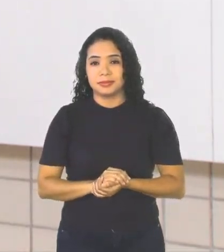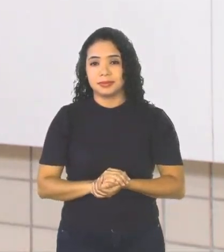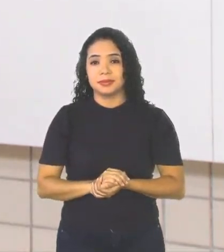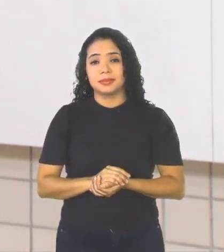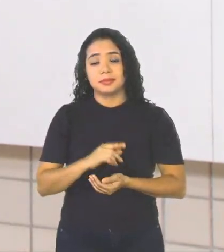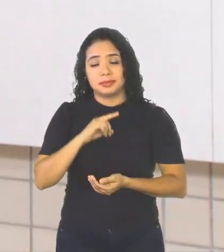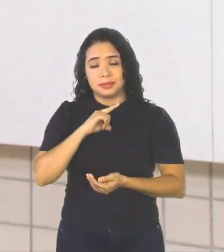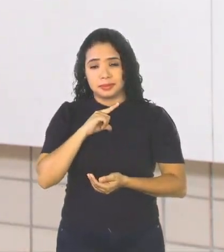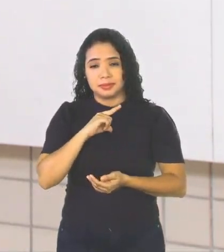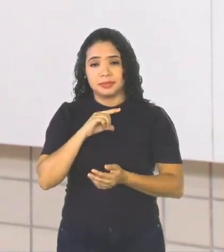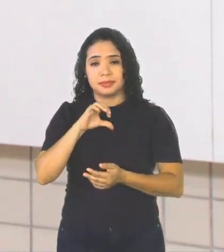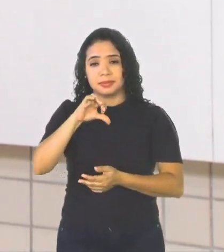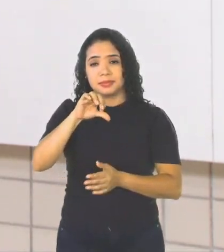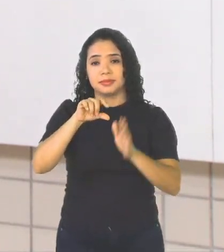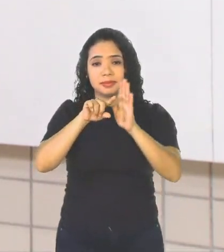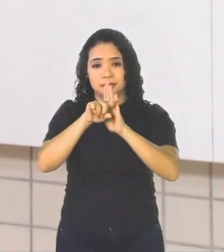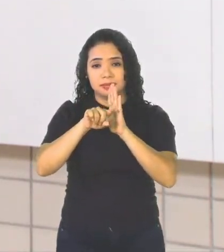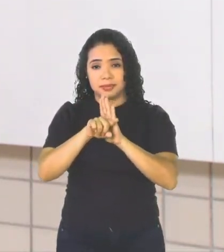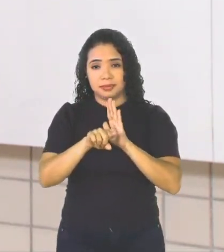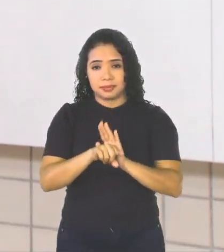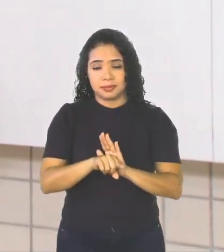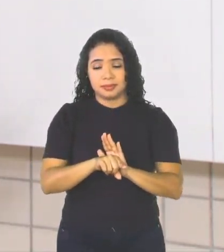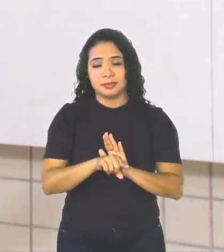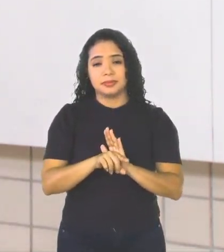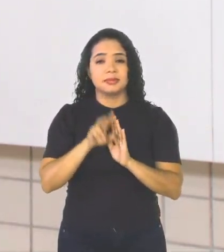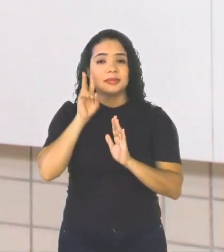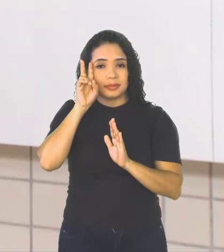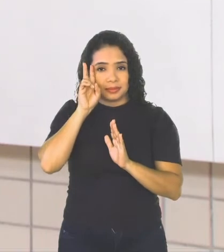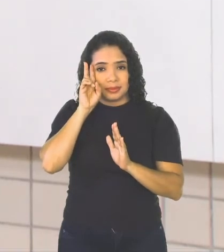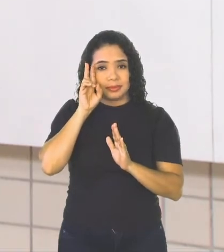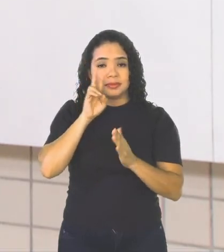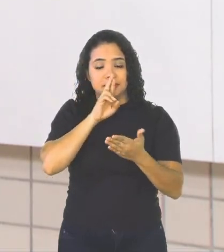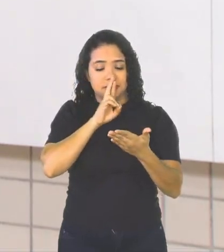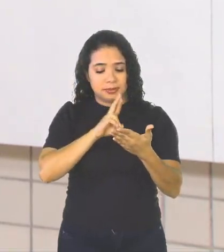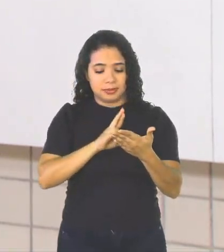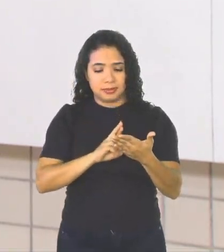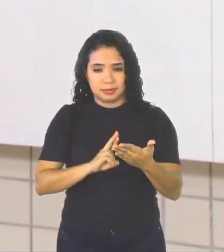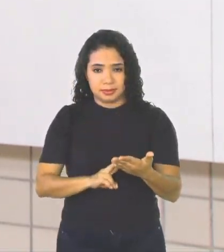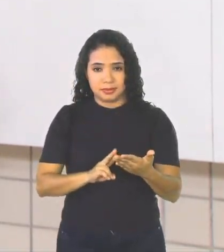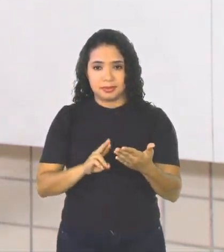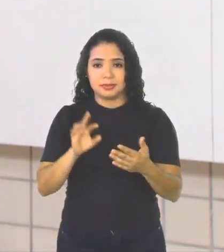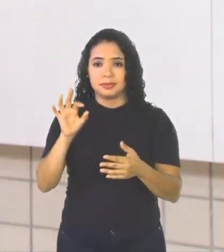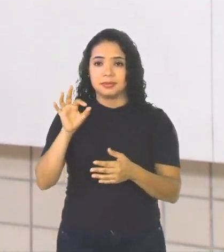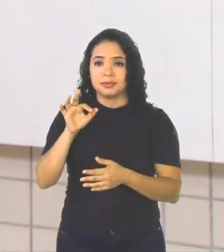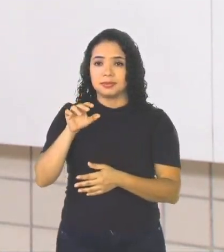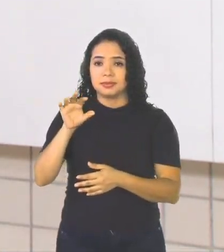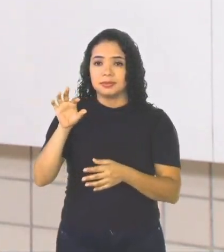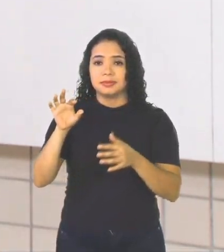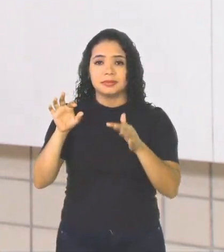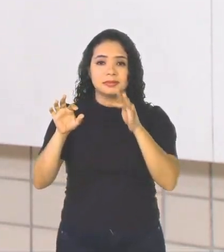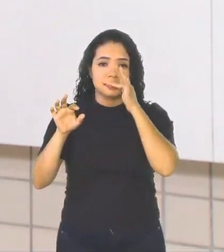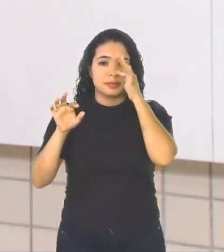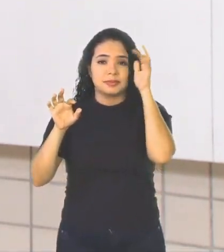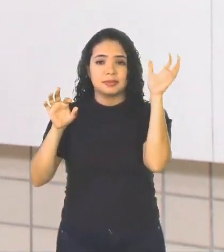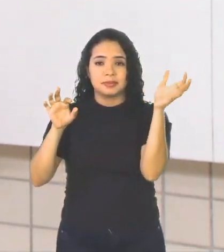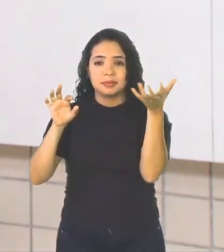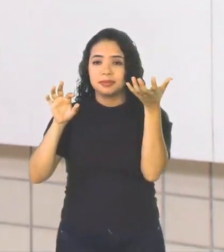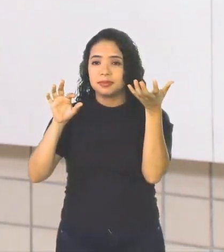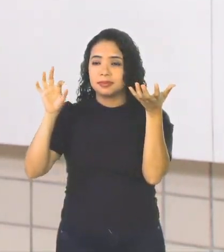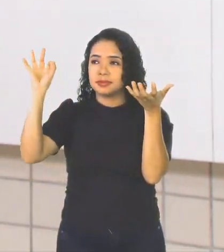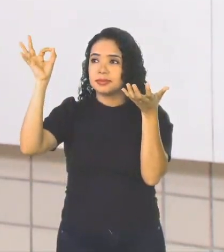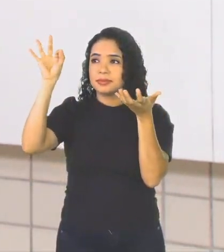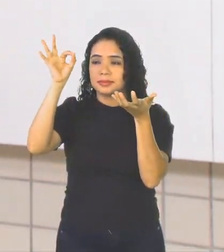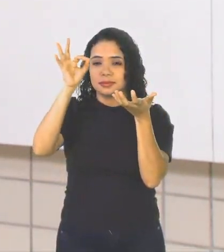vocês responderem, baseadas nessa linda história da beija-flor Dodô e do girassol, o